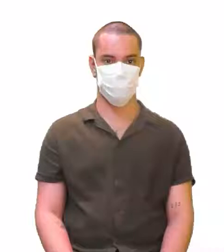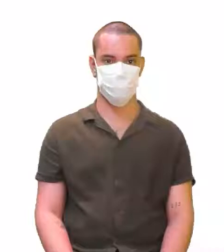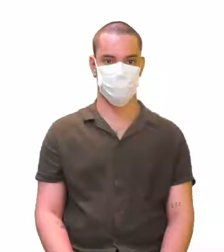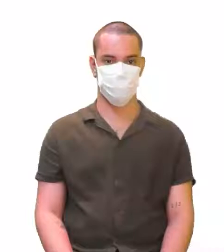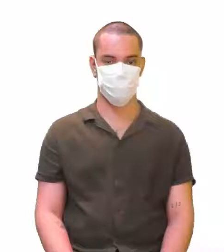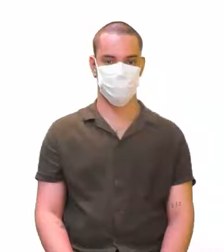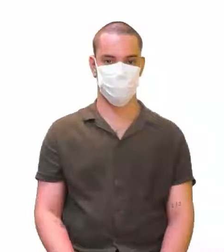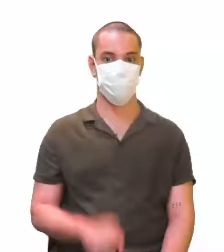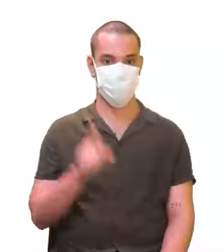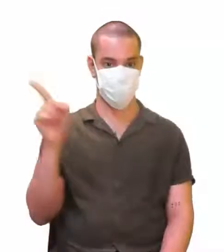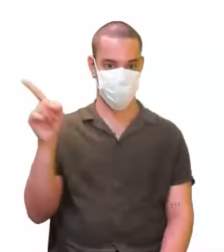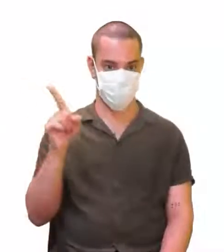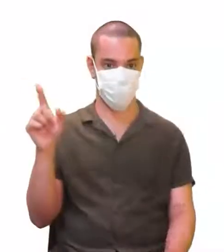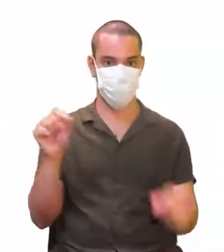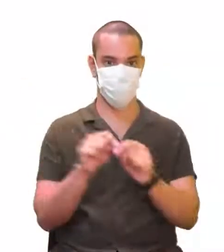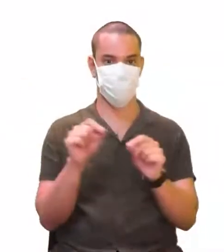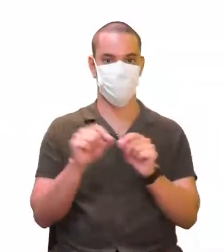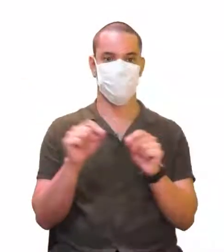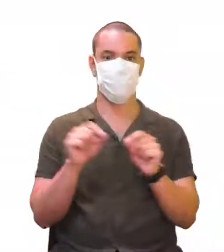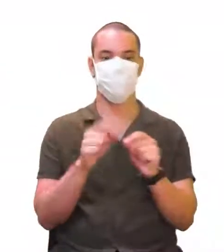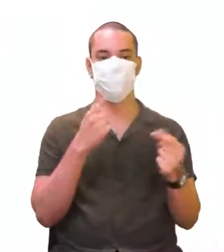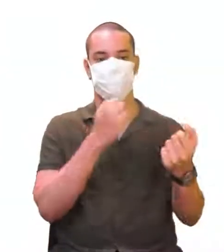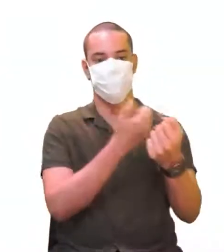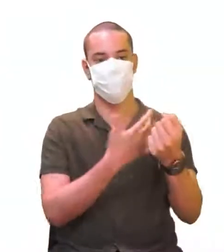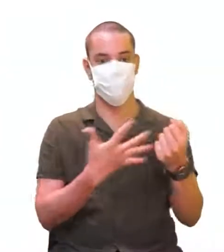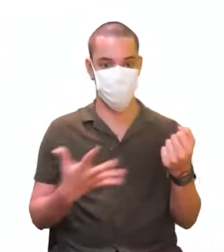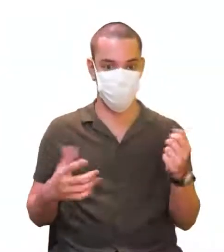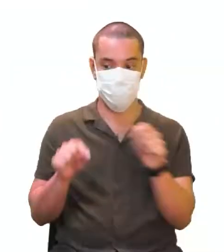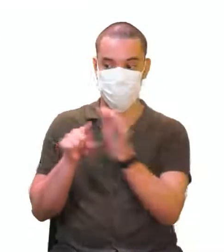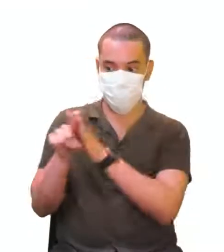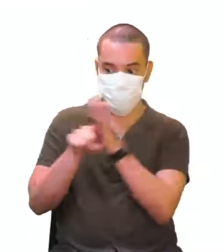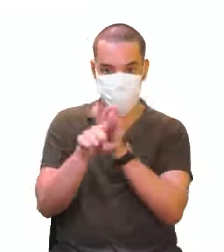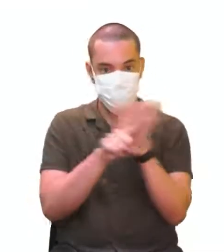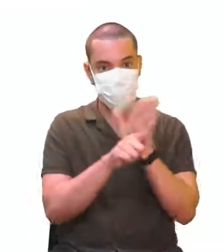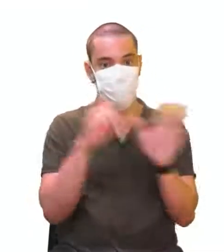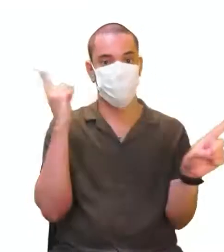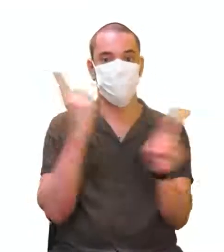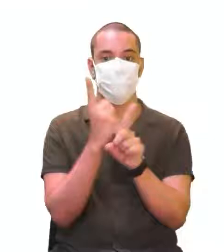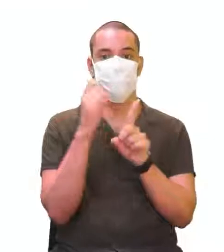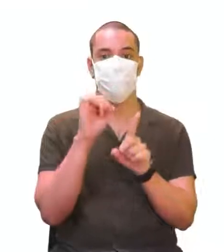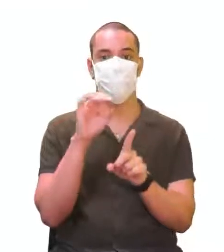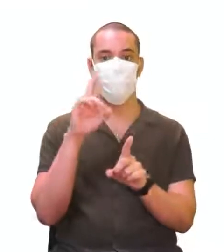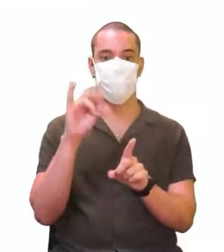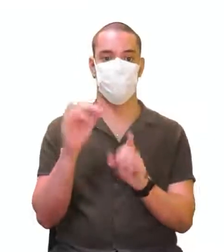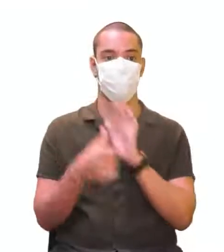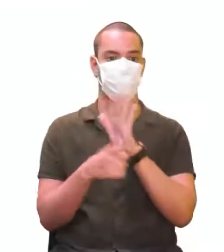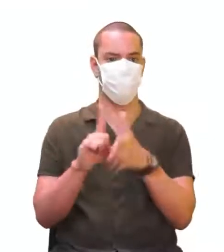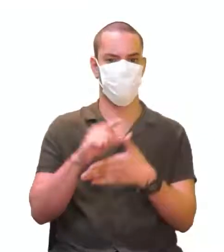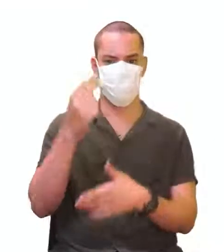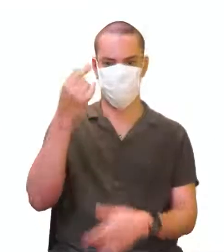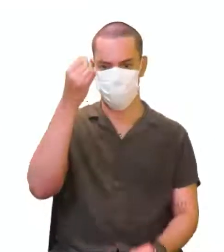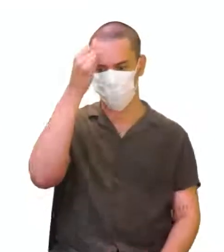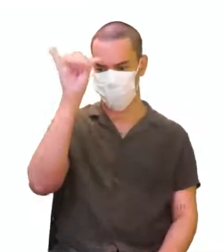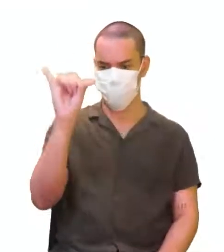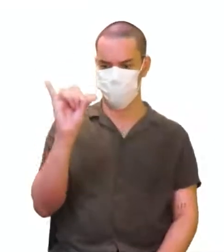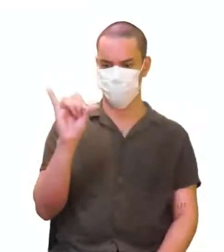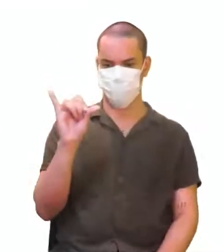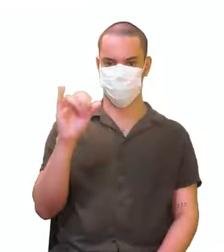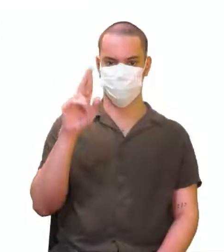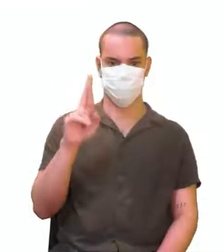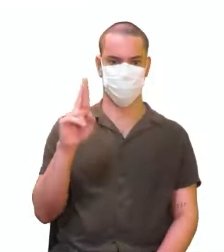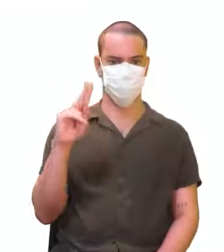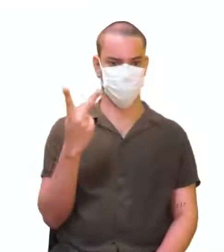Landstane. Ao centrifugar o sangue das cobaias, obteve-se o soro que continha anticorpos